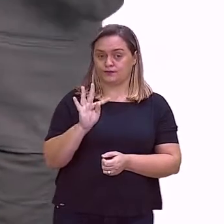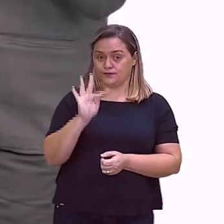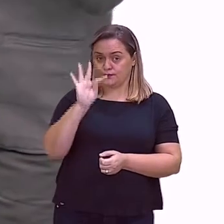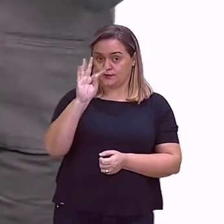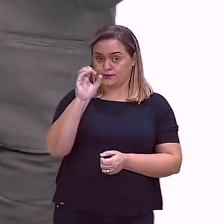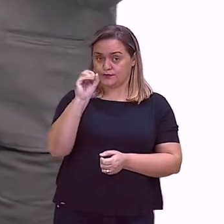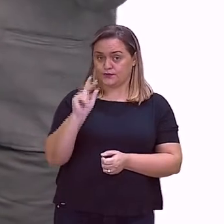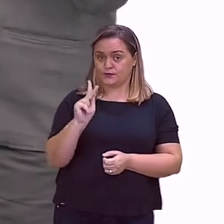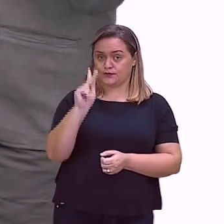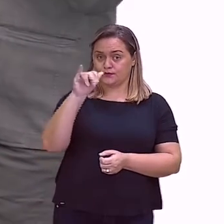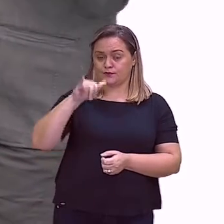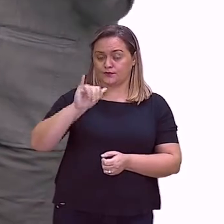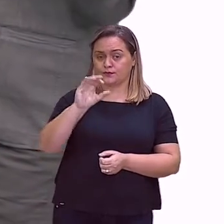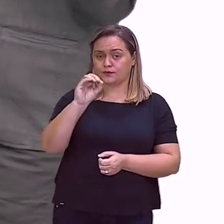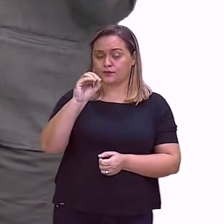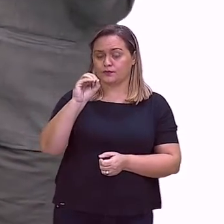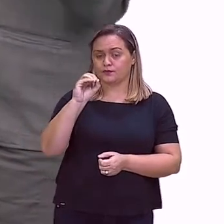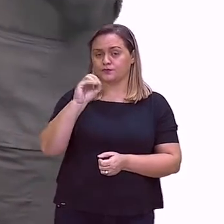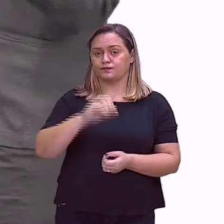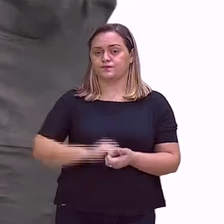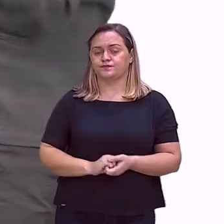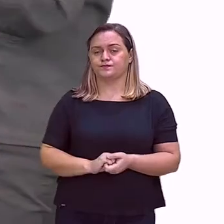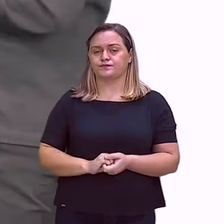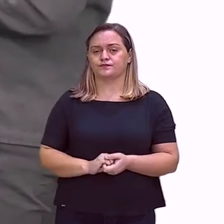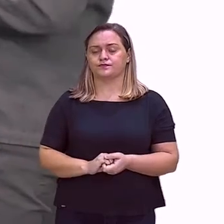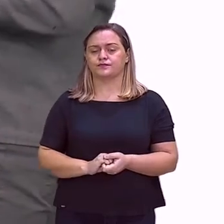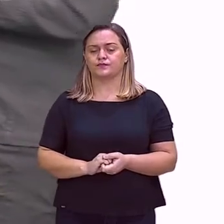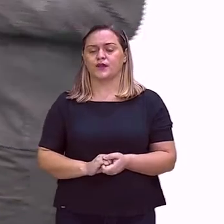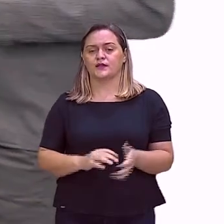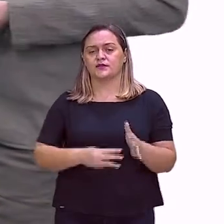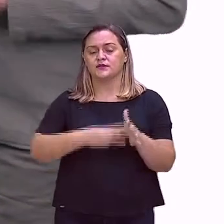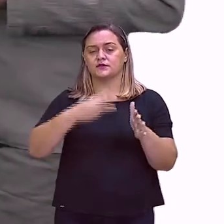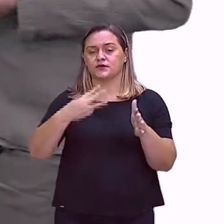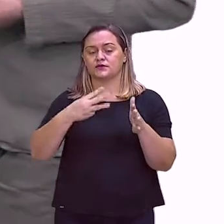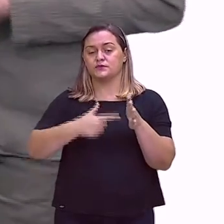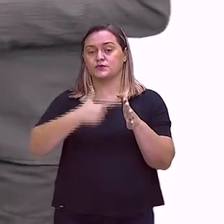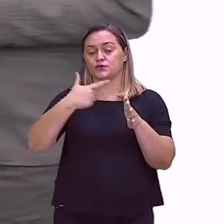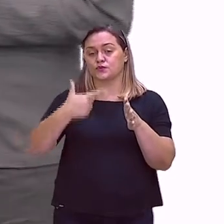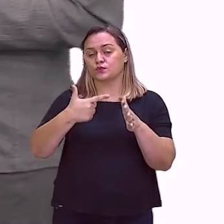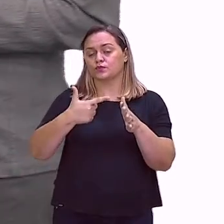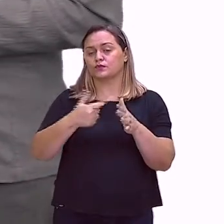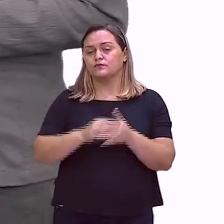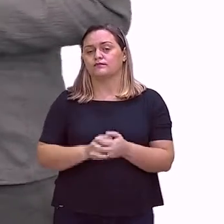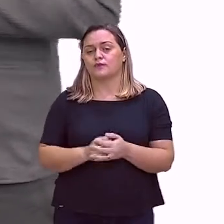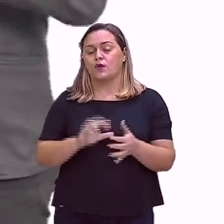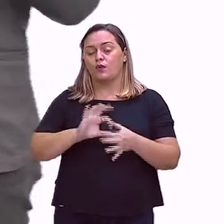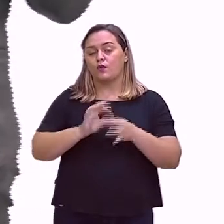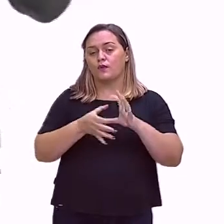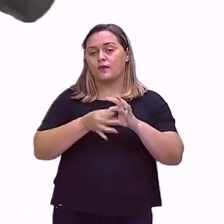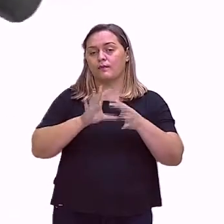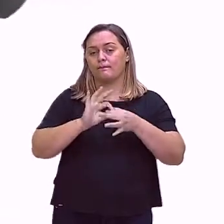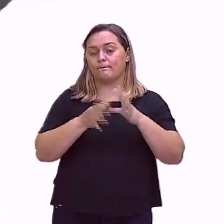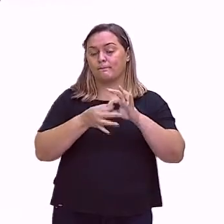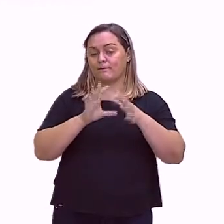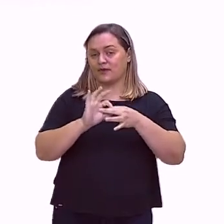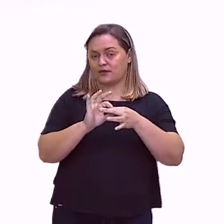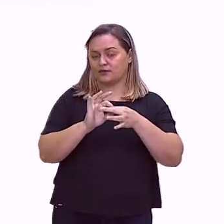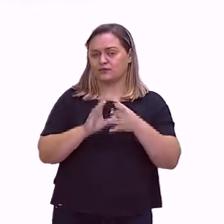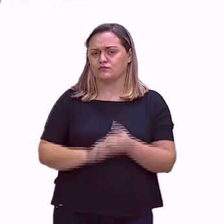da 32ª Olimpíadas, mais comumente Tóquio 2020. Será um